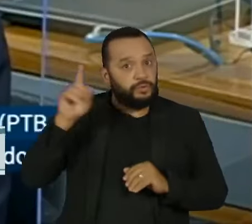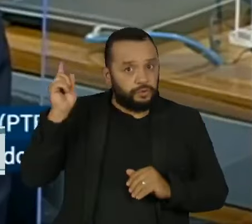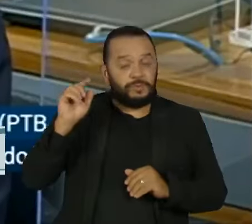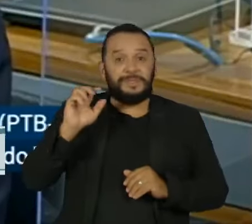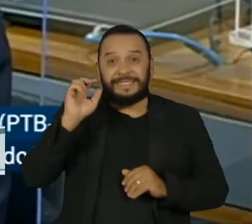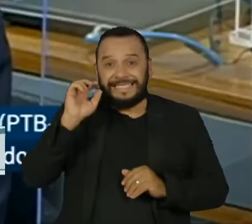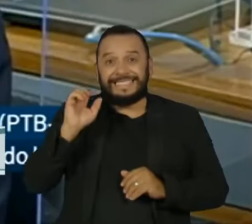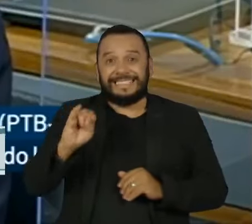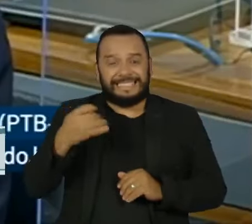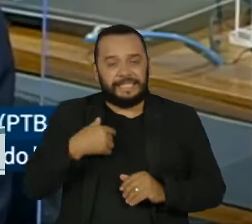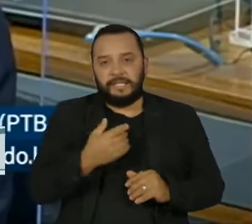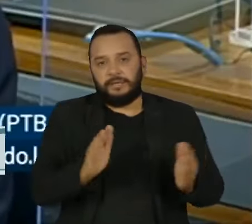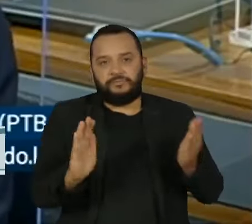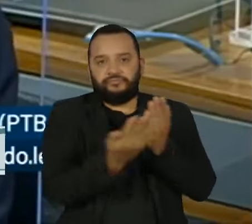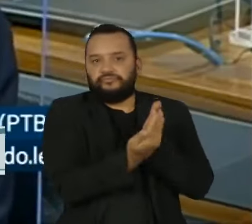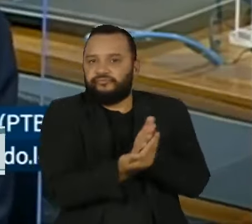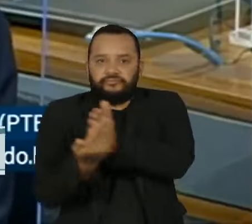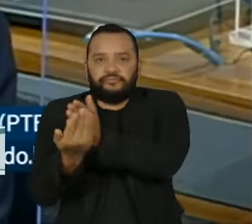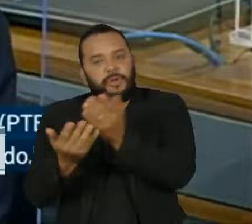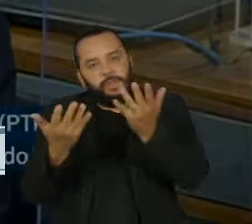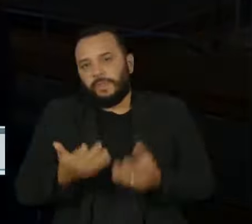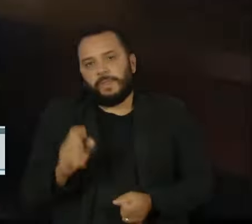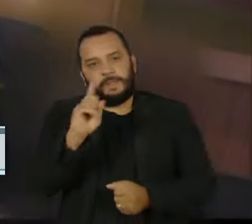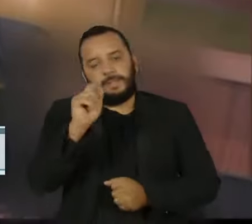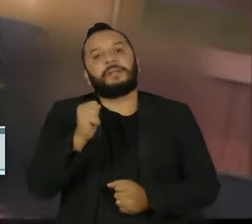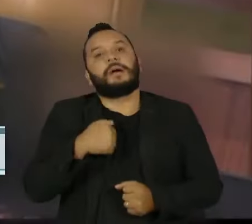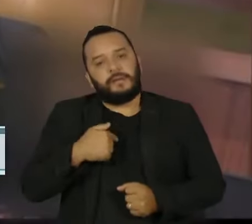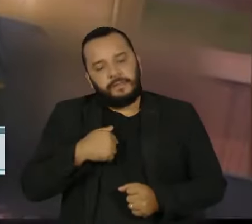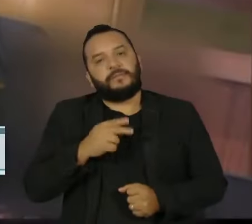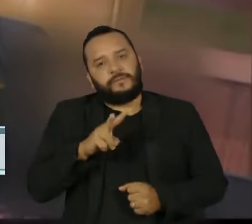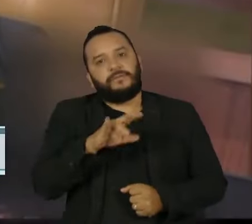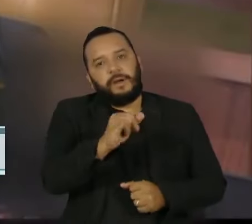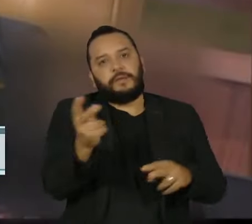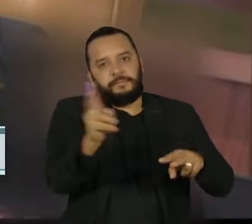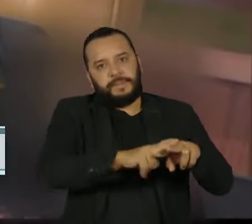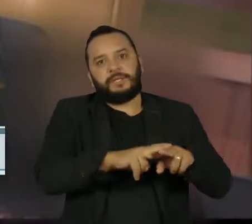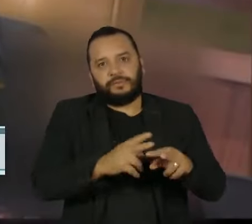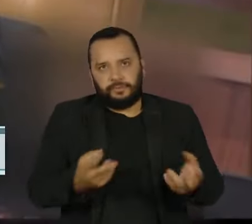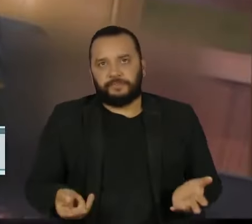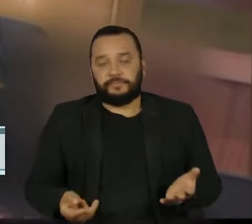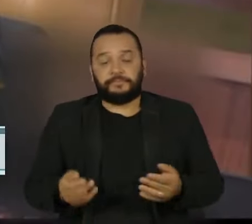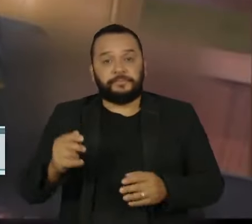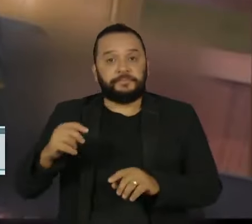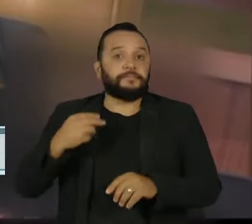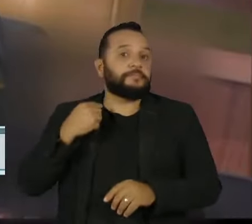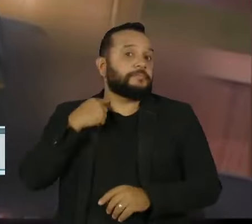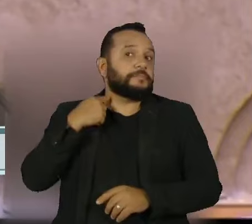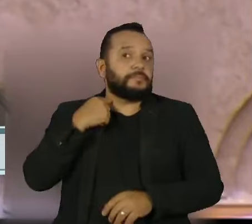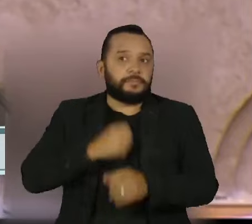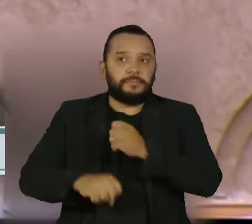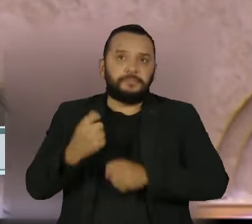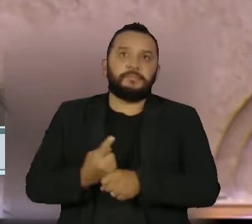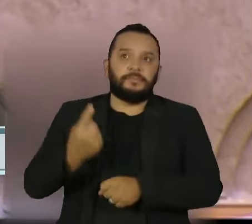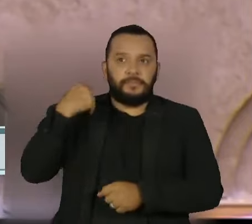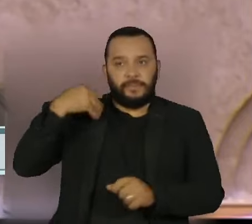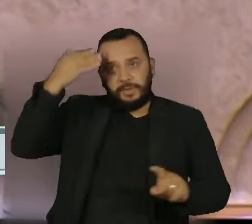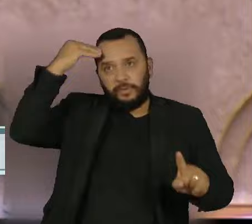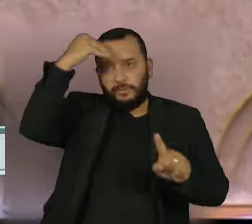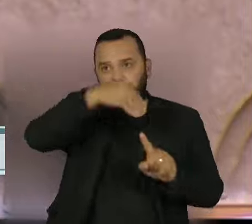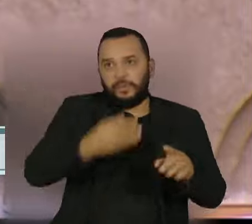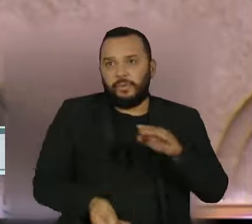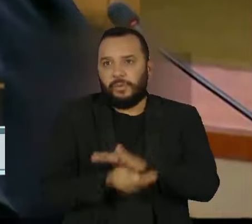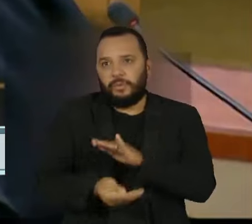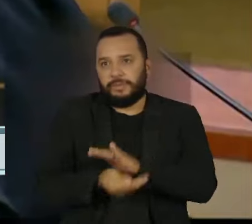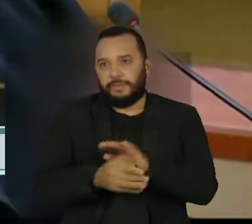ordem de prisão poderá ser expedida imediatamente em maio do ano passado o STF condenou o Color por corrupção passiva e